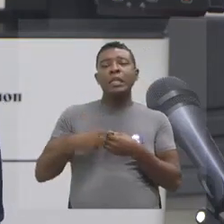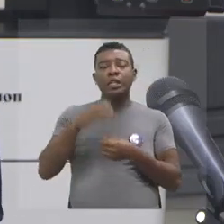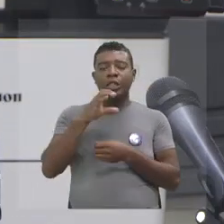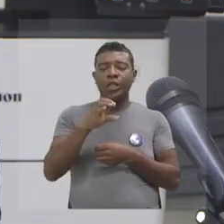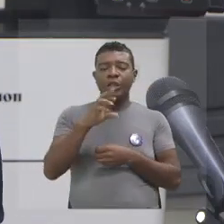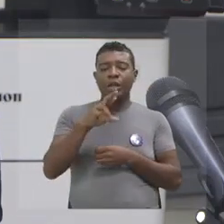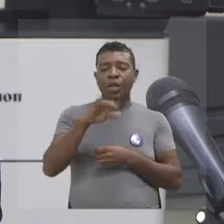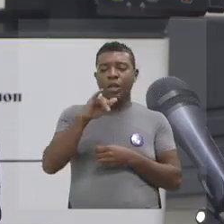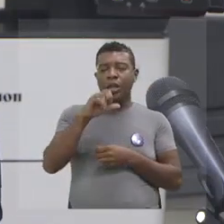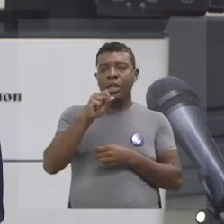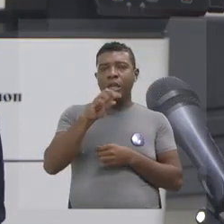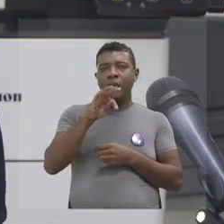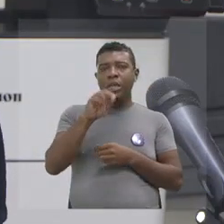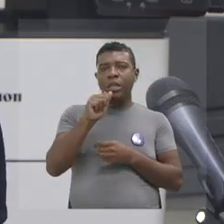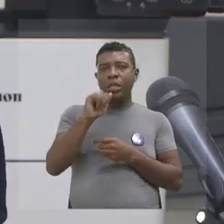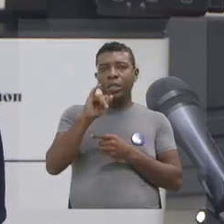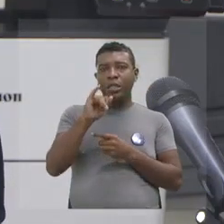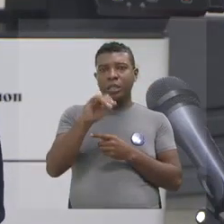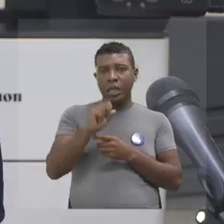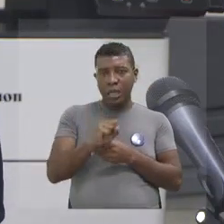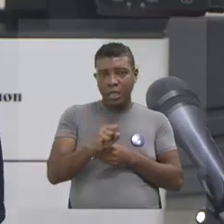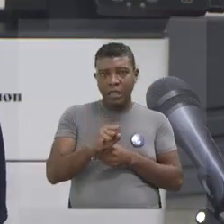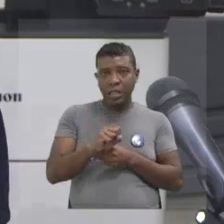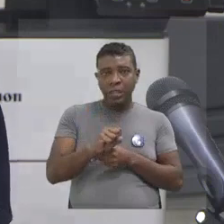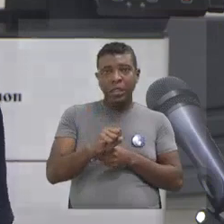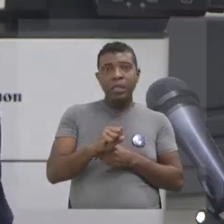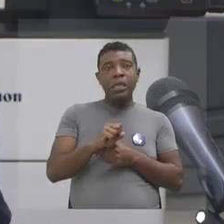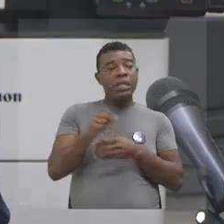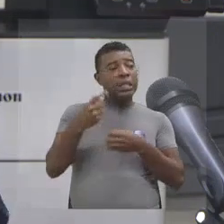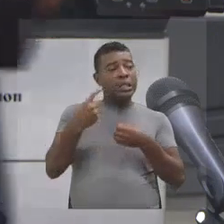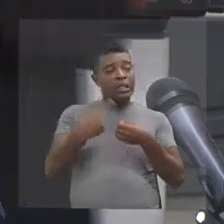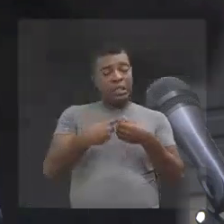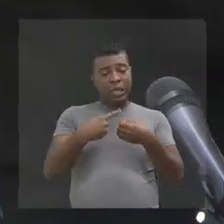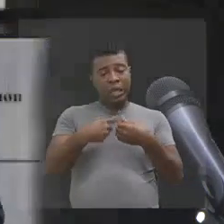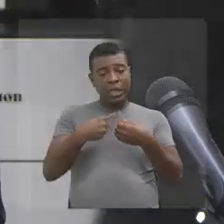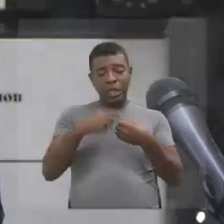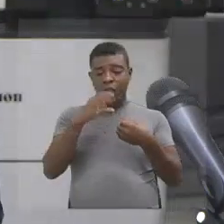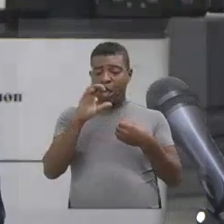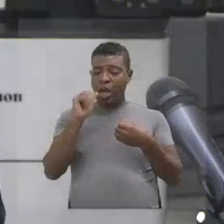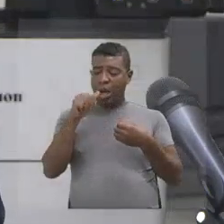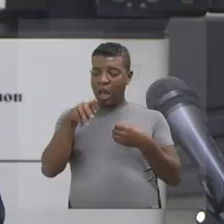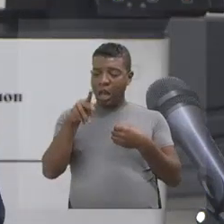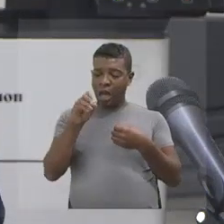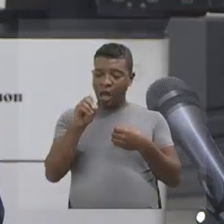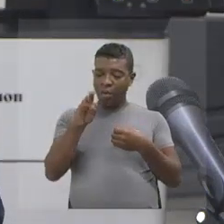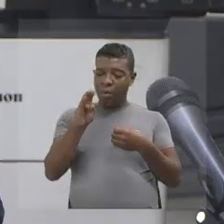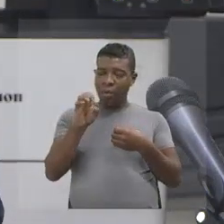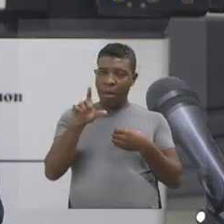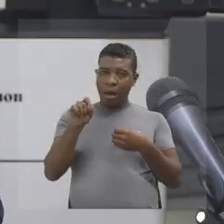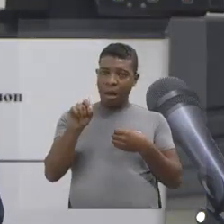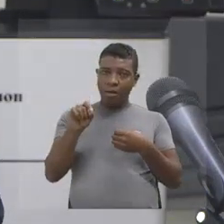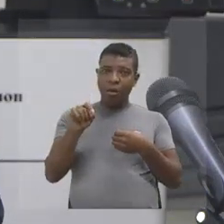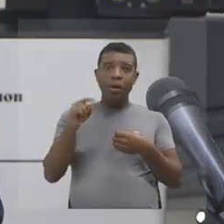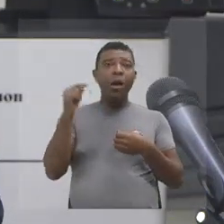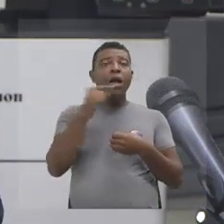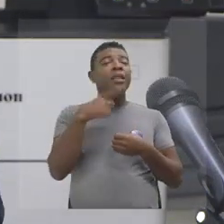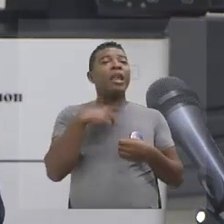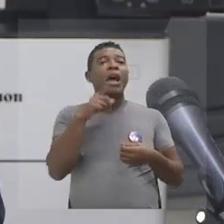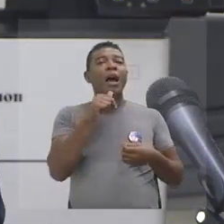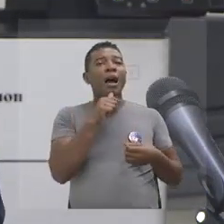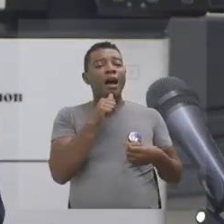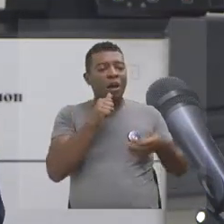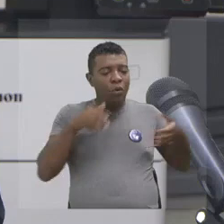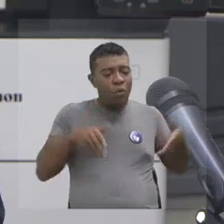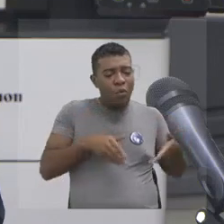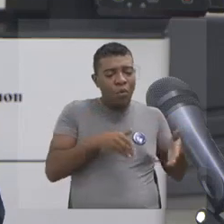de Campo Belo onde resido do lado do Lago de Furnas né o nosso município é banhado pelo Lago de Furnas outros